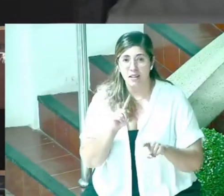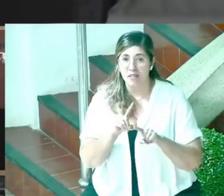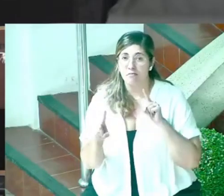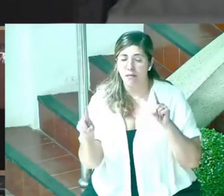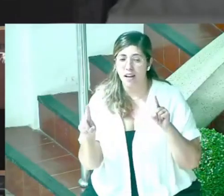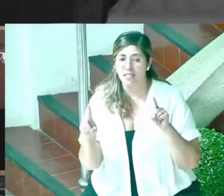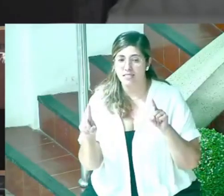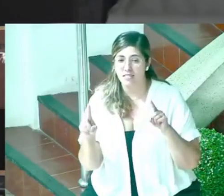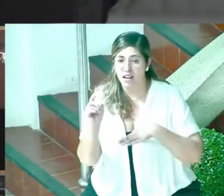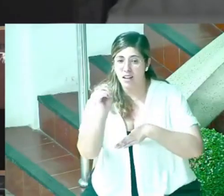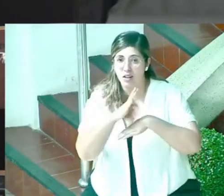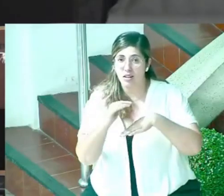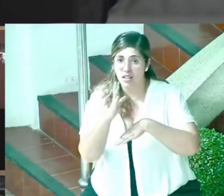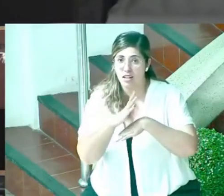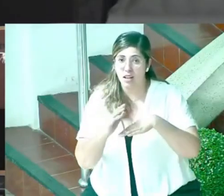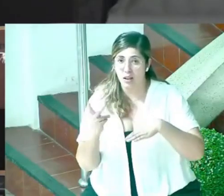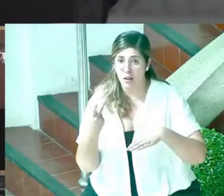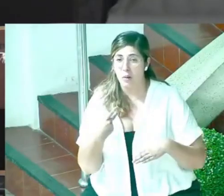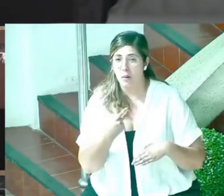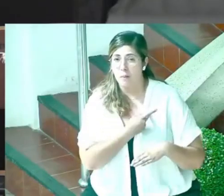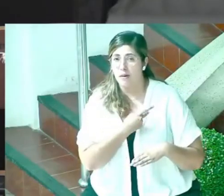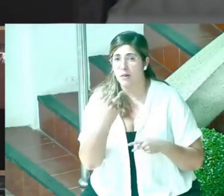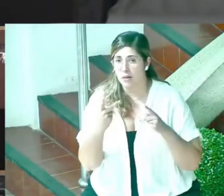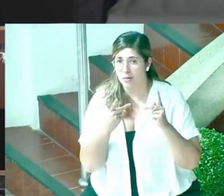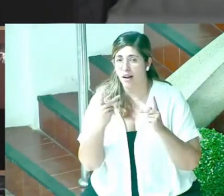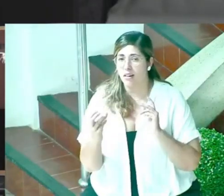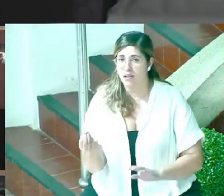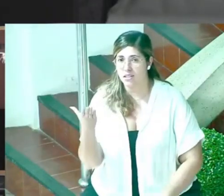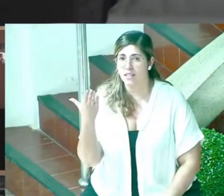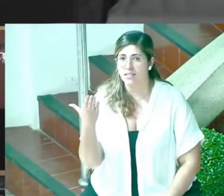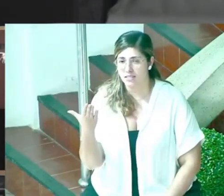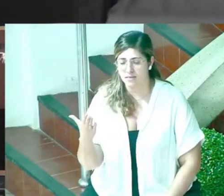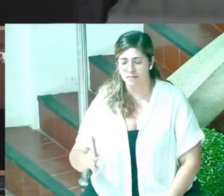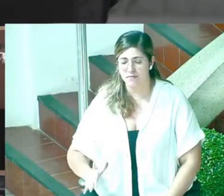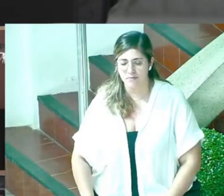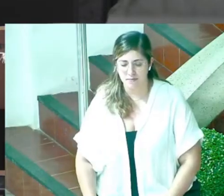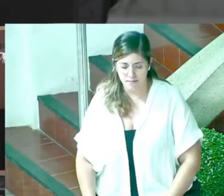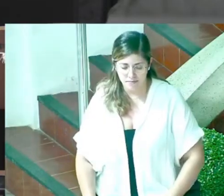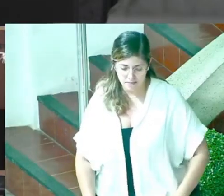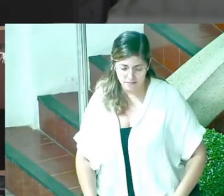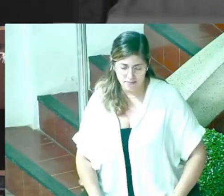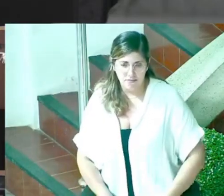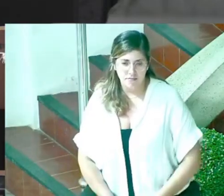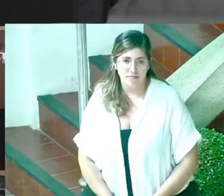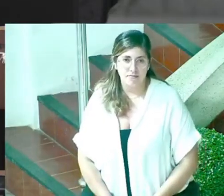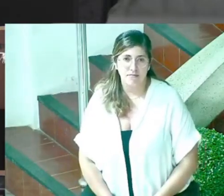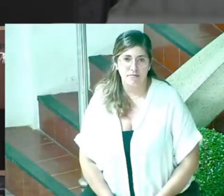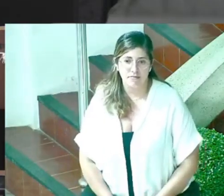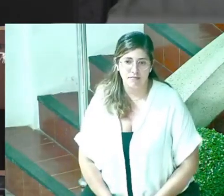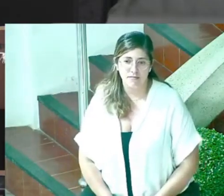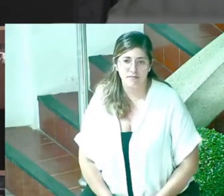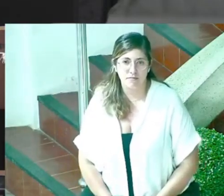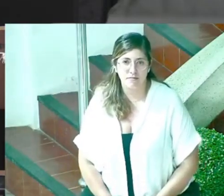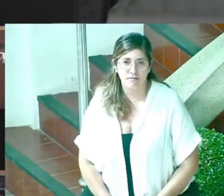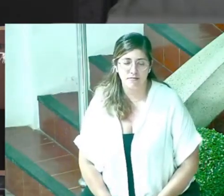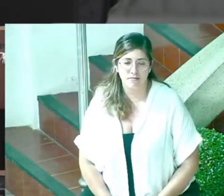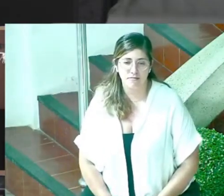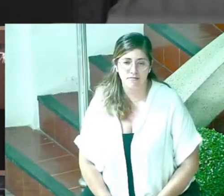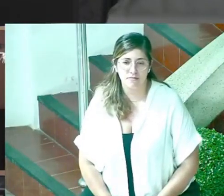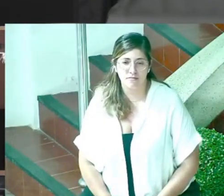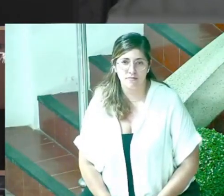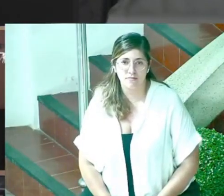Sabe quando nós queremos revivenciar a ofensa? Nós queremos trazer à